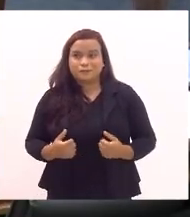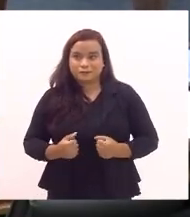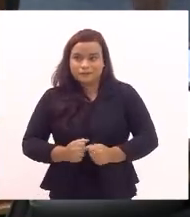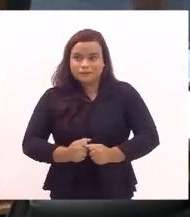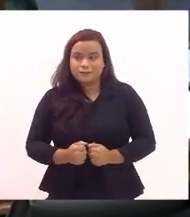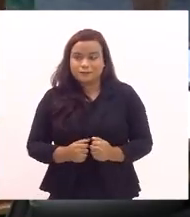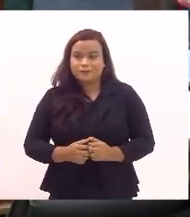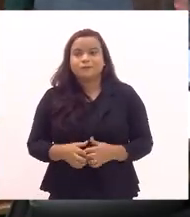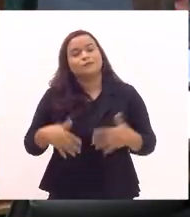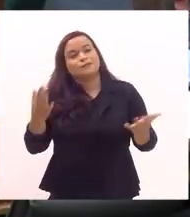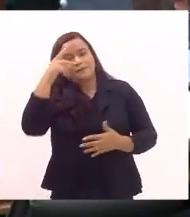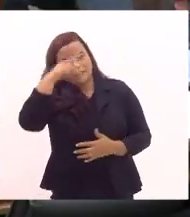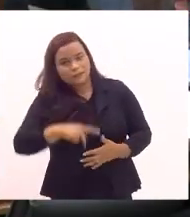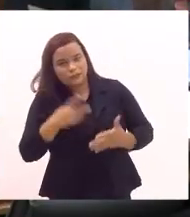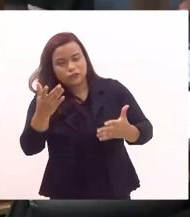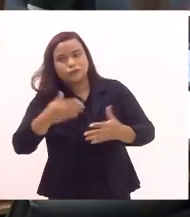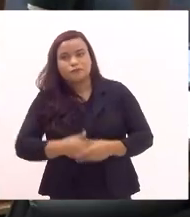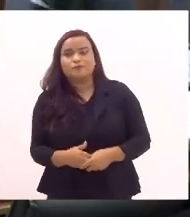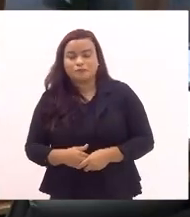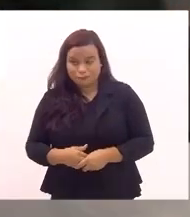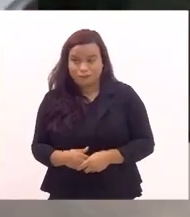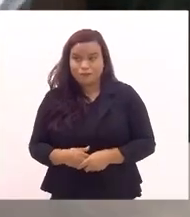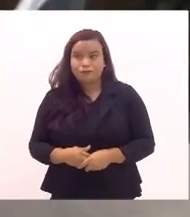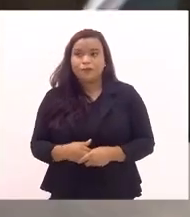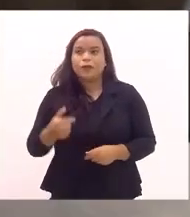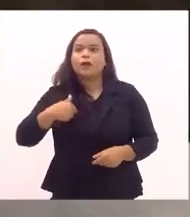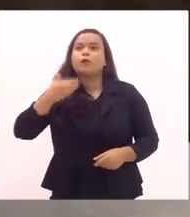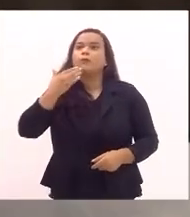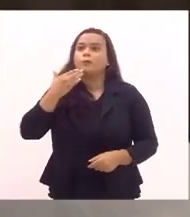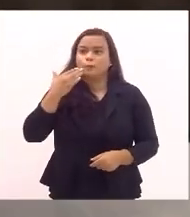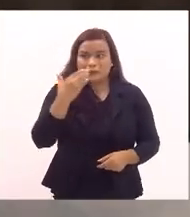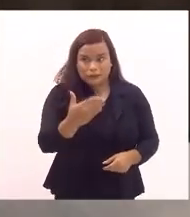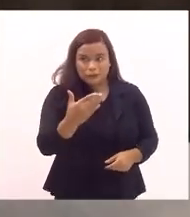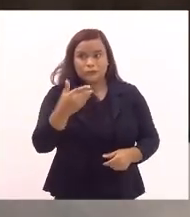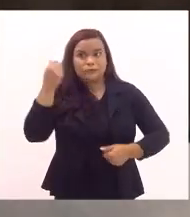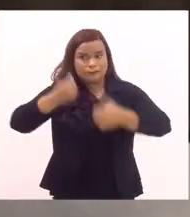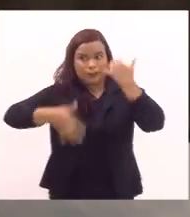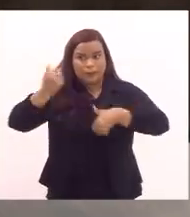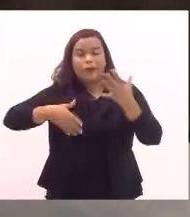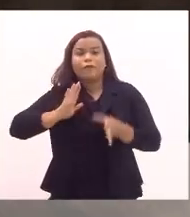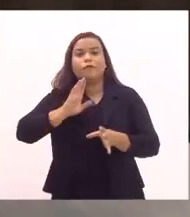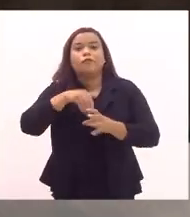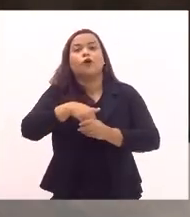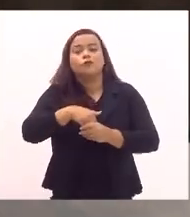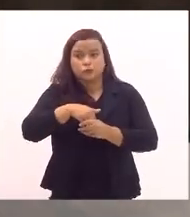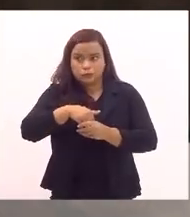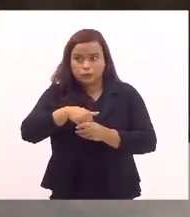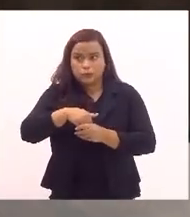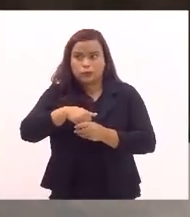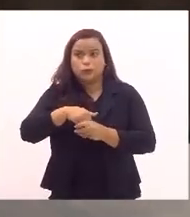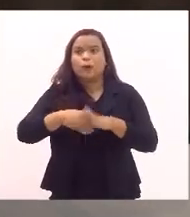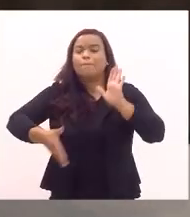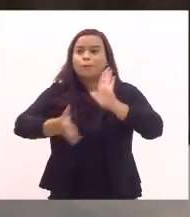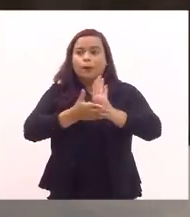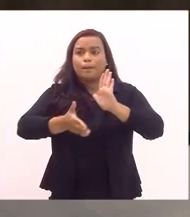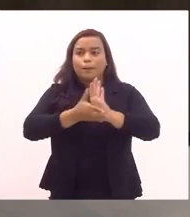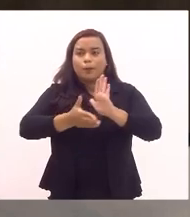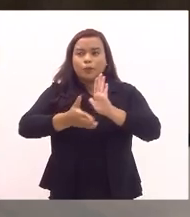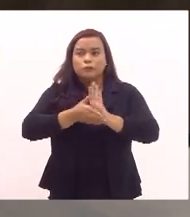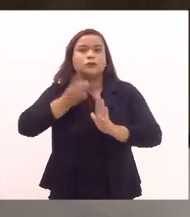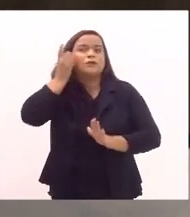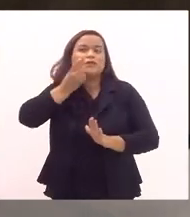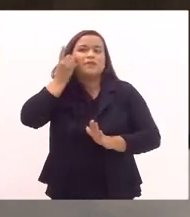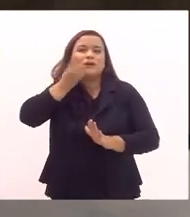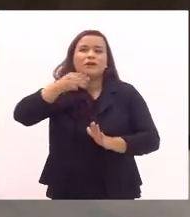o seu presente eu pedi para declarar o voto na Proposta o de